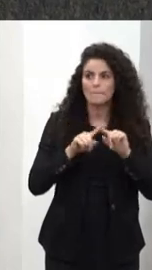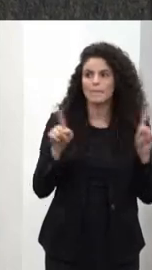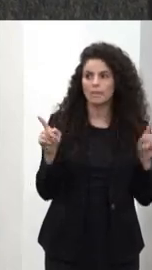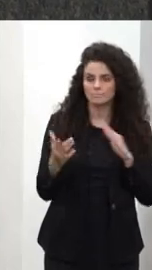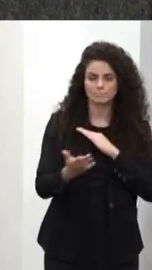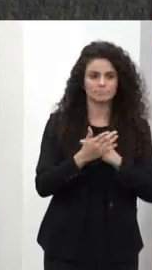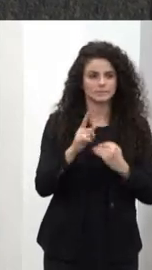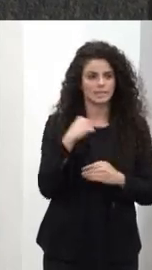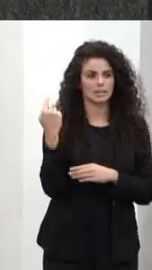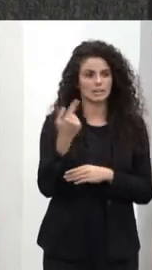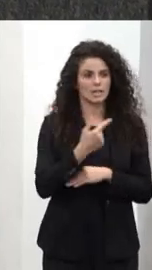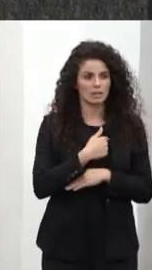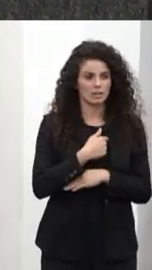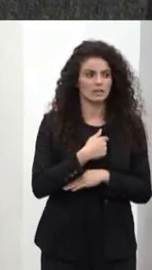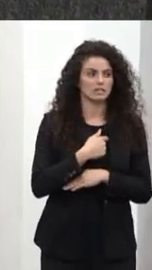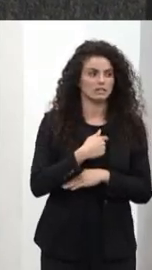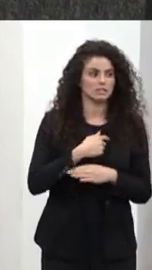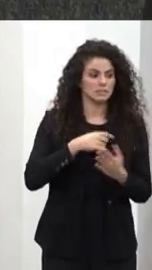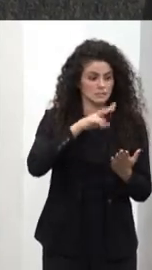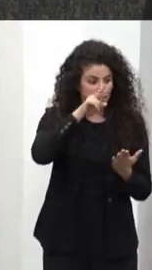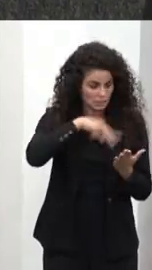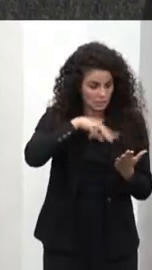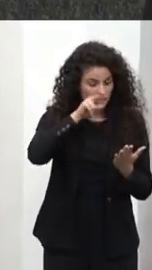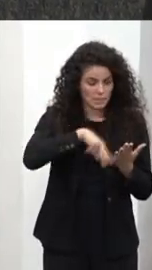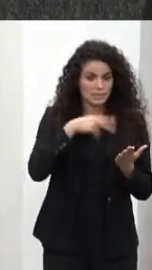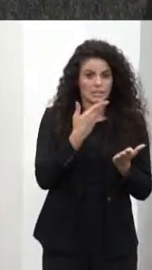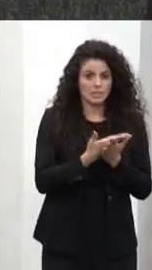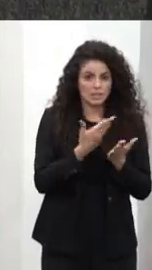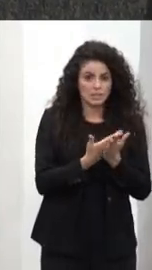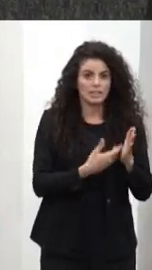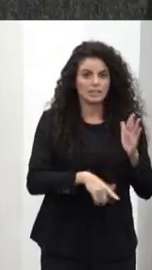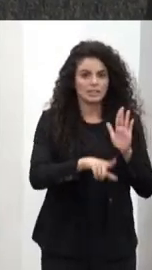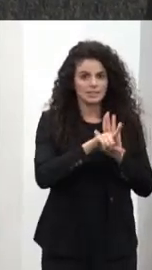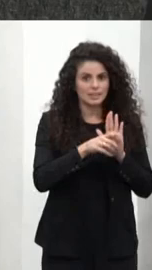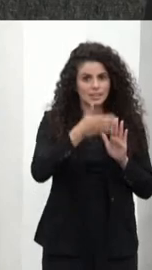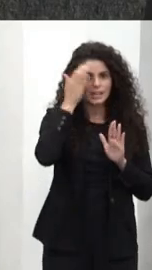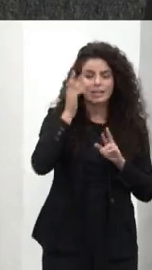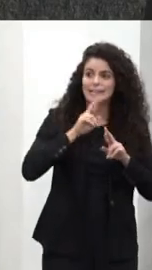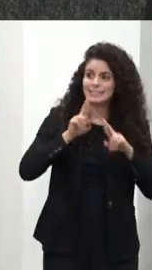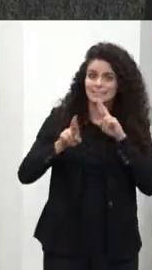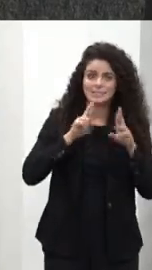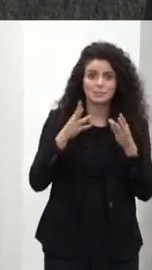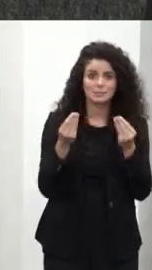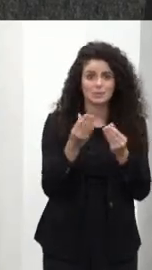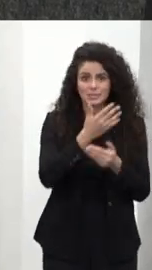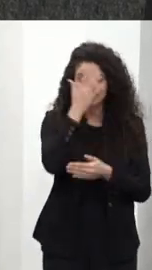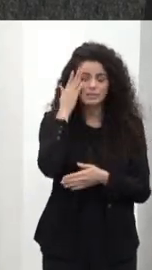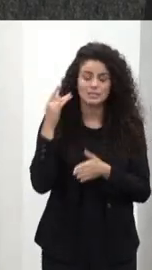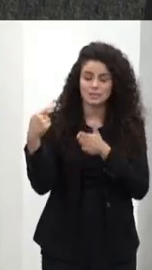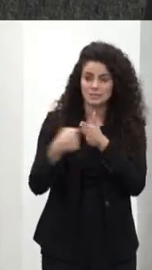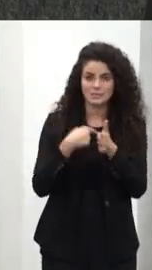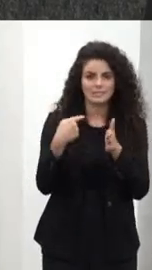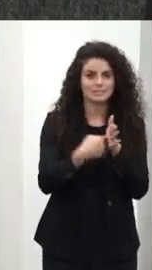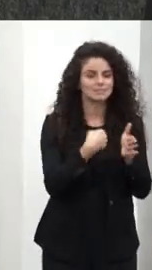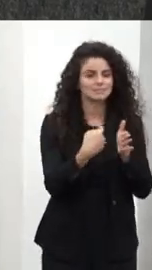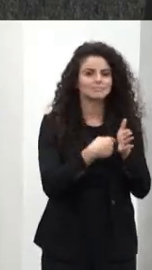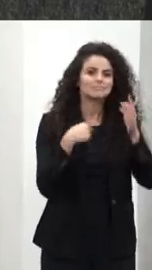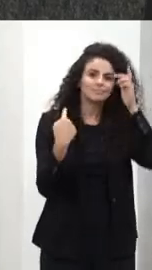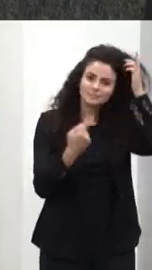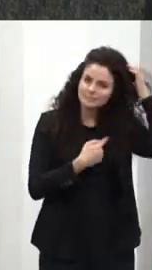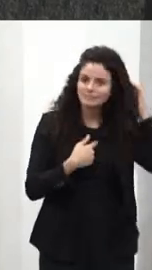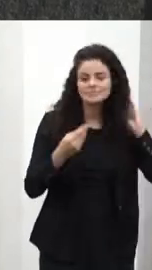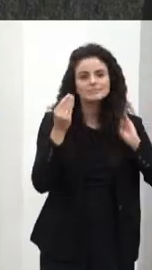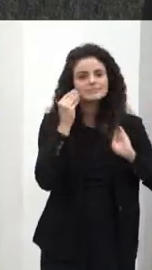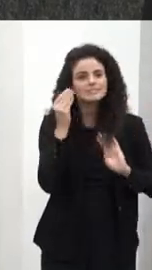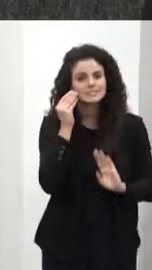para nós que estamos nos debruçando sobre a Lei trabalhando tendo que responder também um monte de gente buscando a luz nas nossas aí no